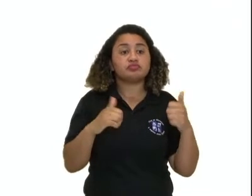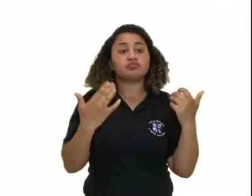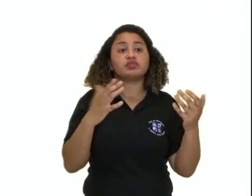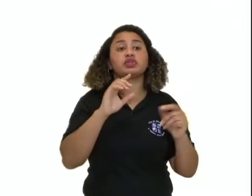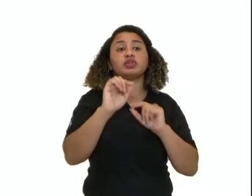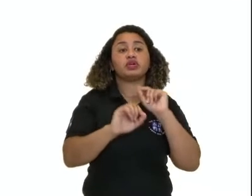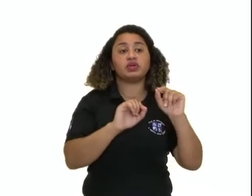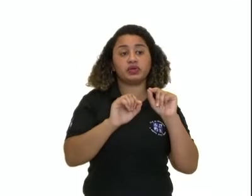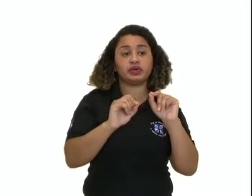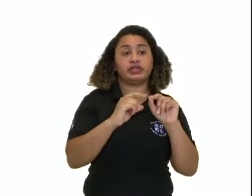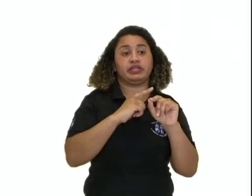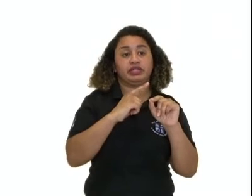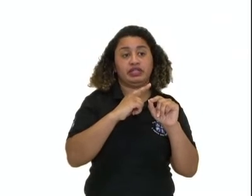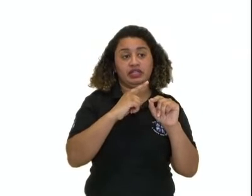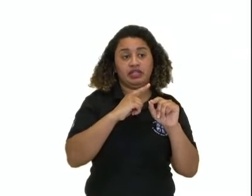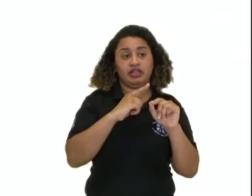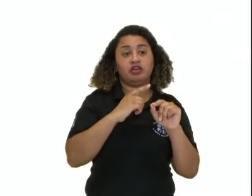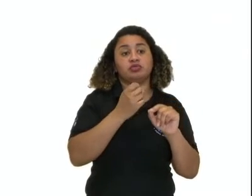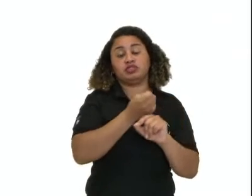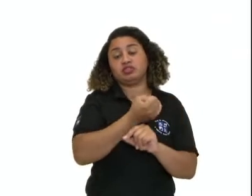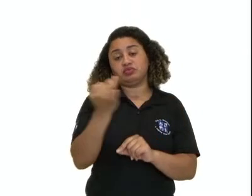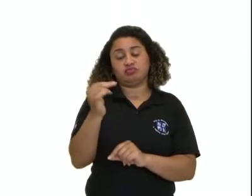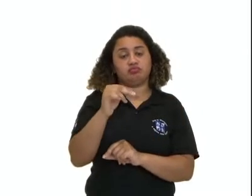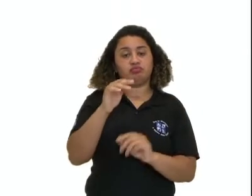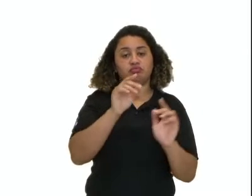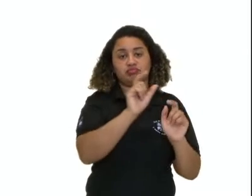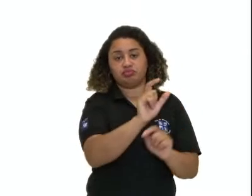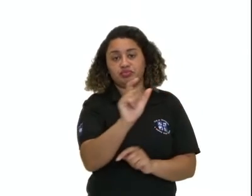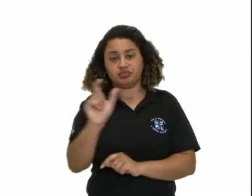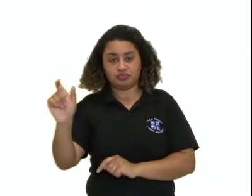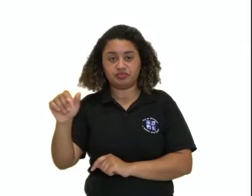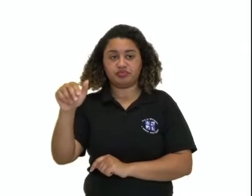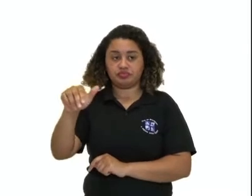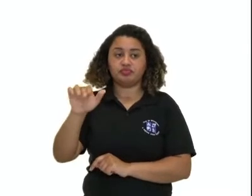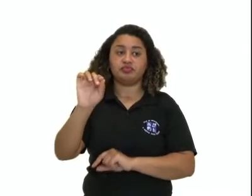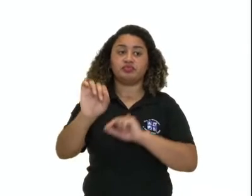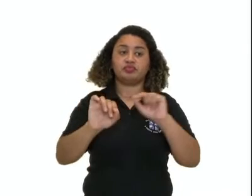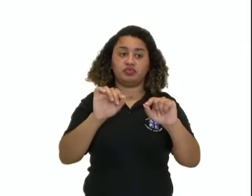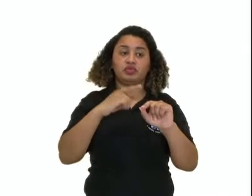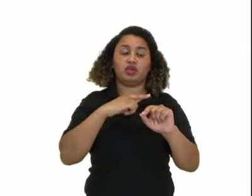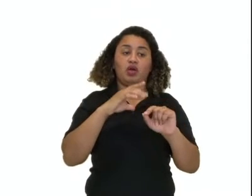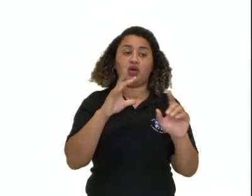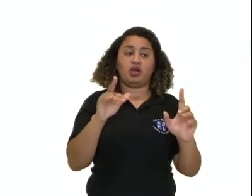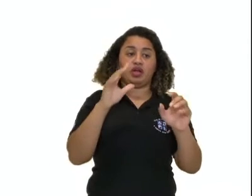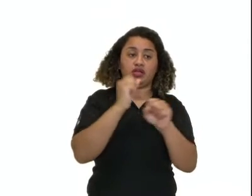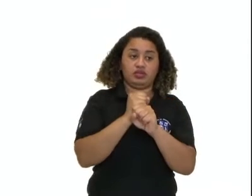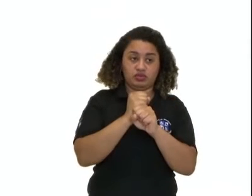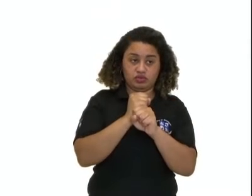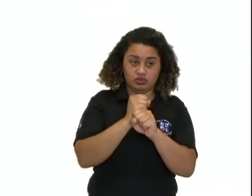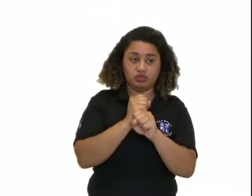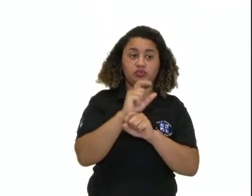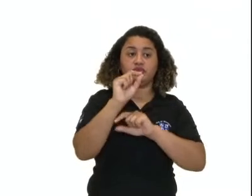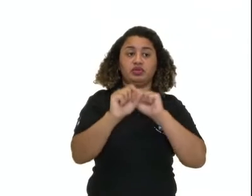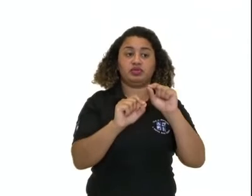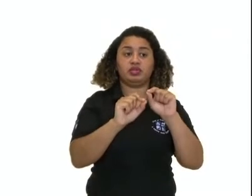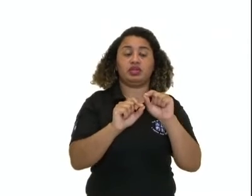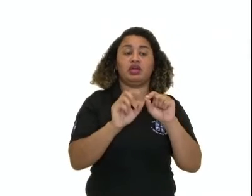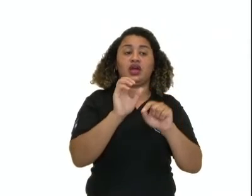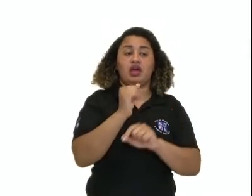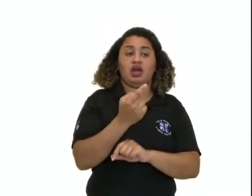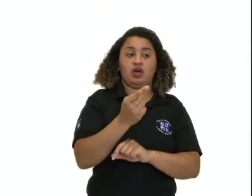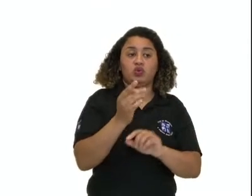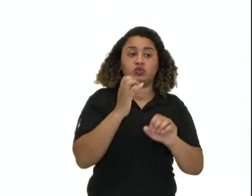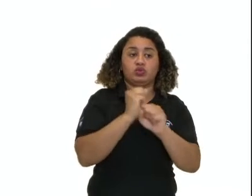Portanto, como temos N parcelas, escrevemos que a soma 2SN é